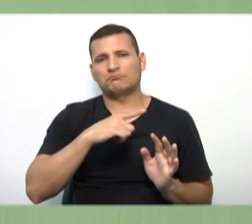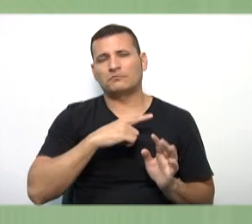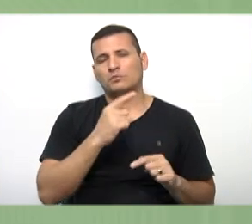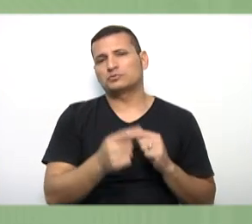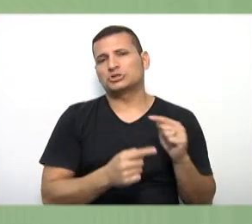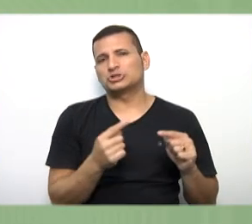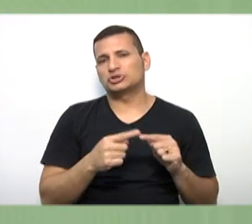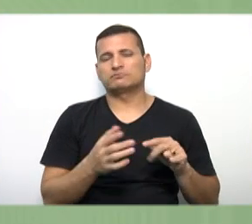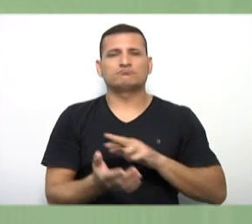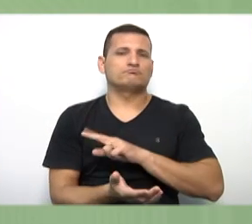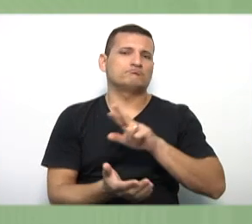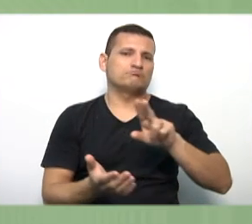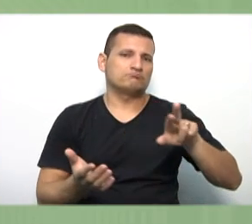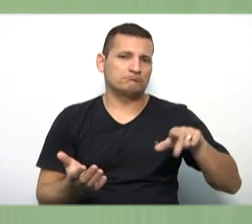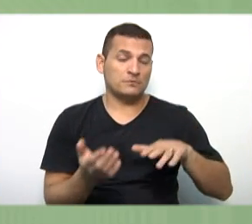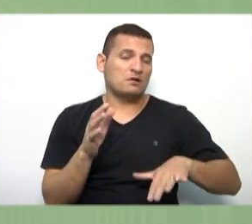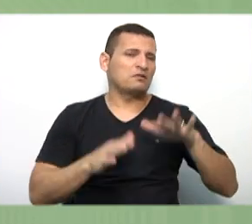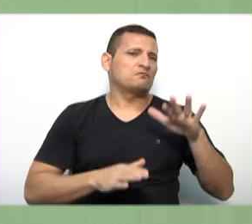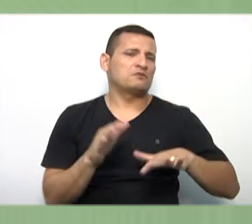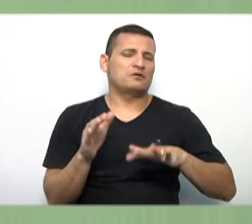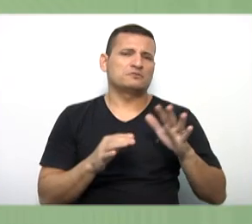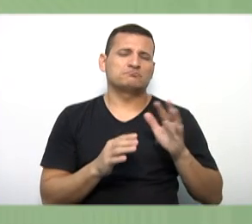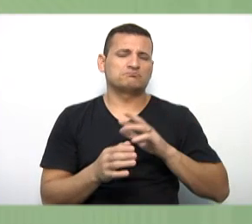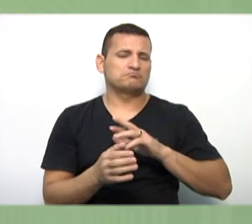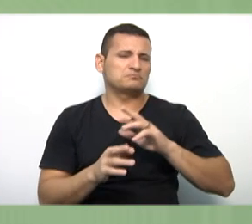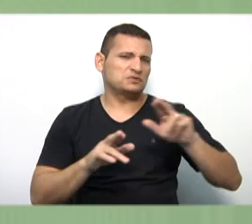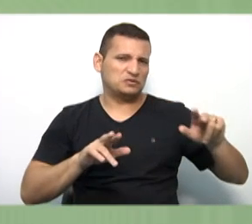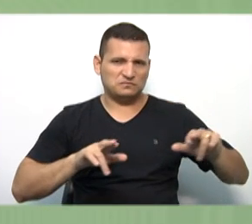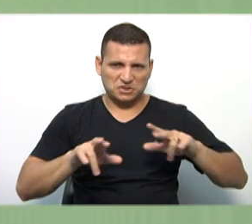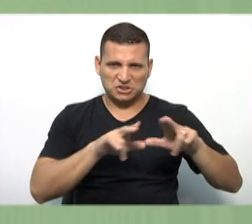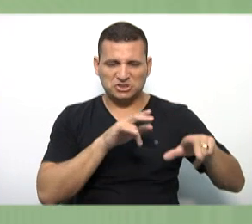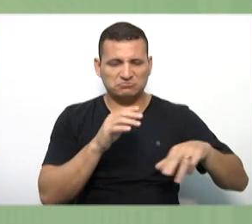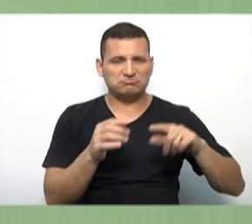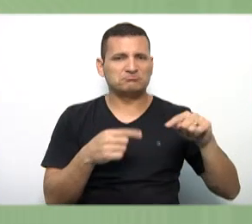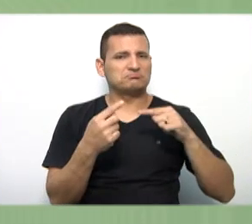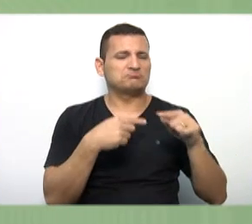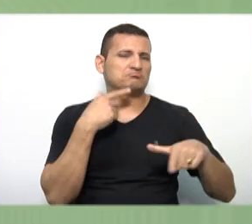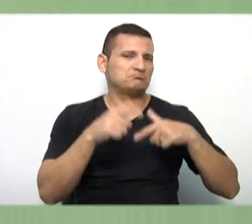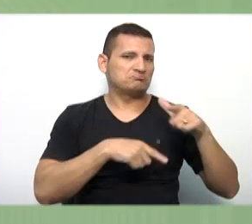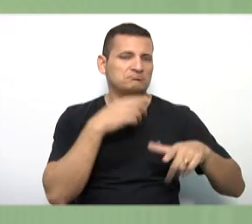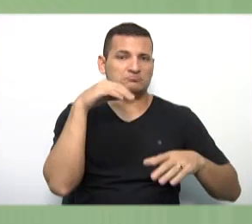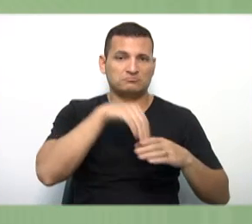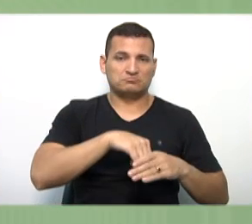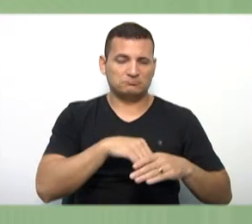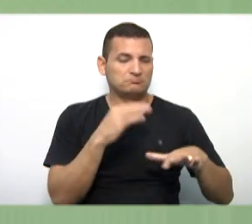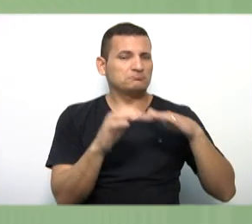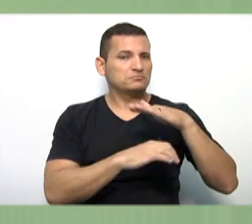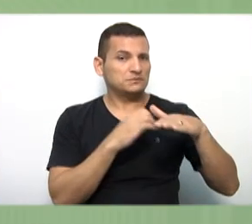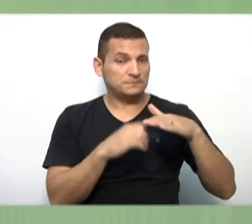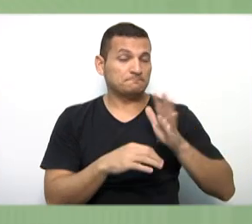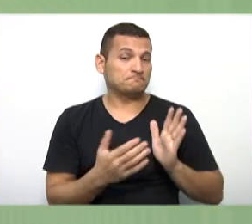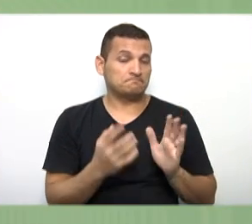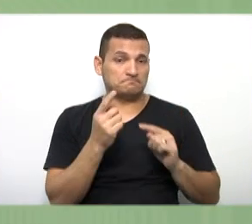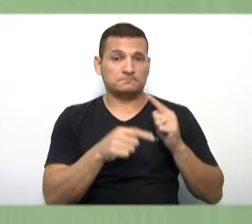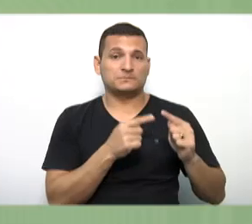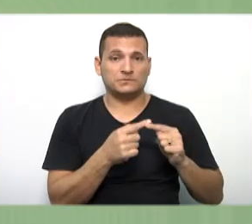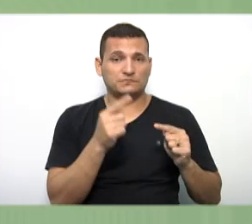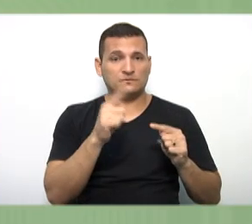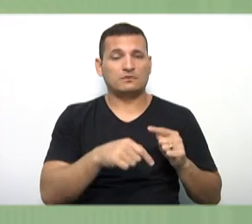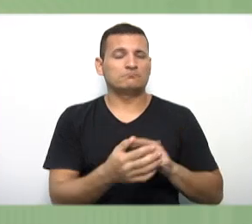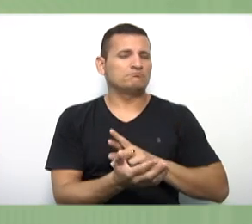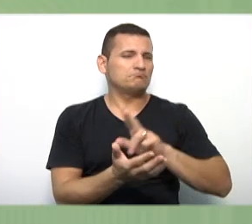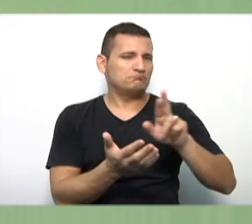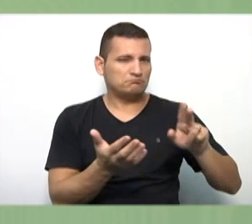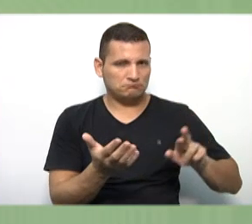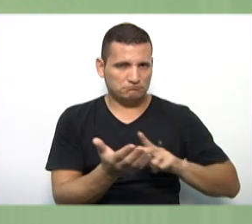vezes esses objetivos são divergentes, trabalhando dentro de uma organização. Então, os objetivos aqui são diversos, às vezes